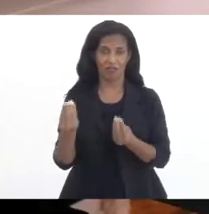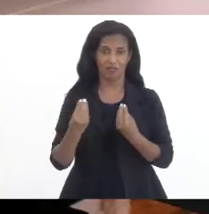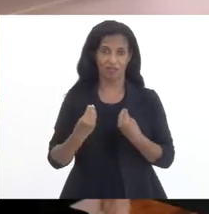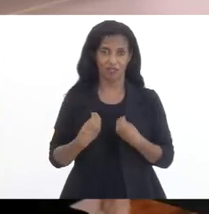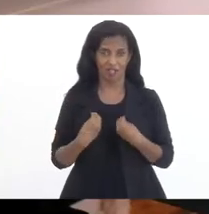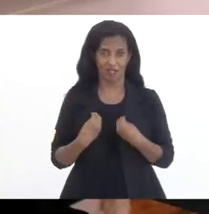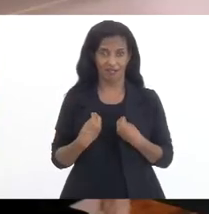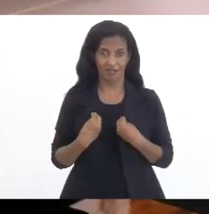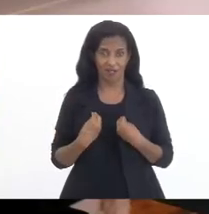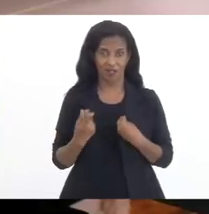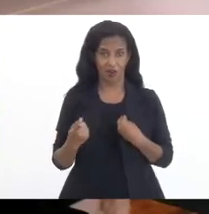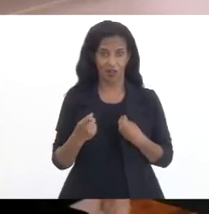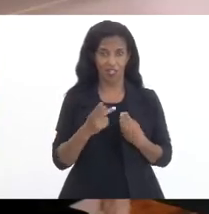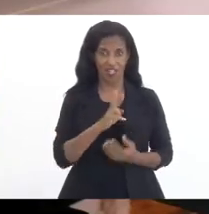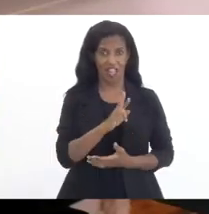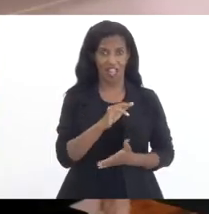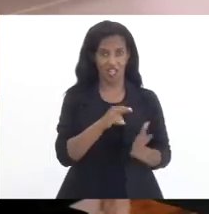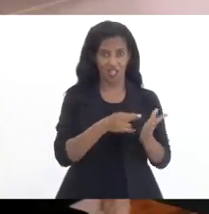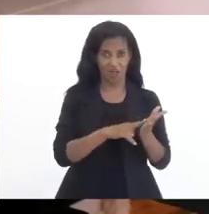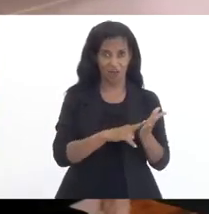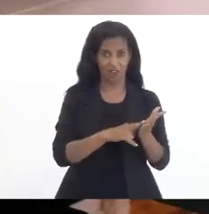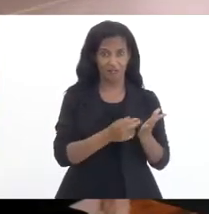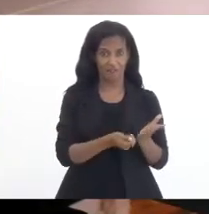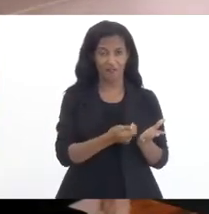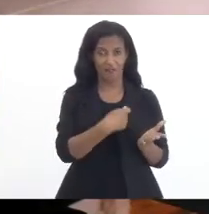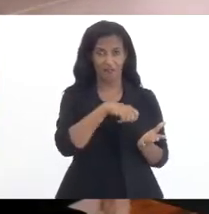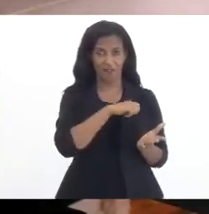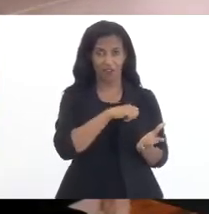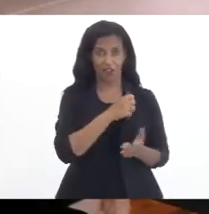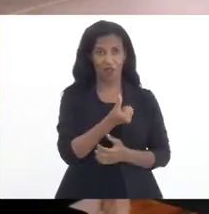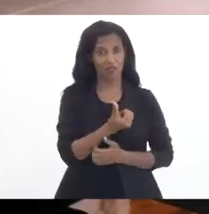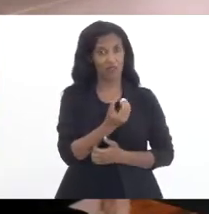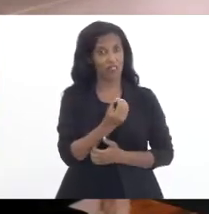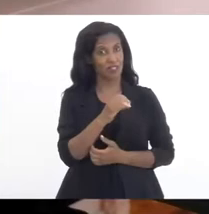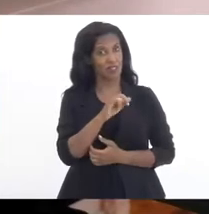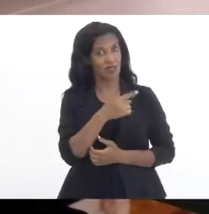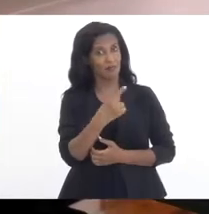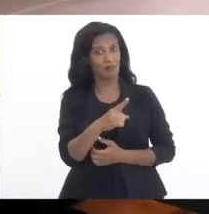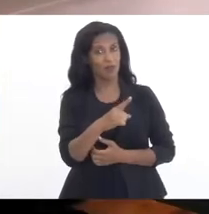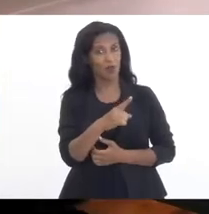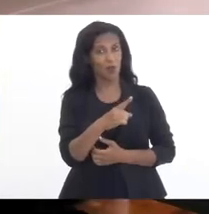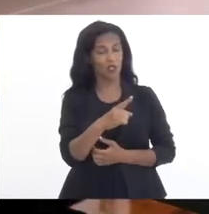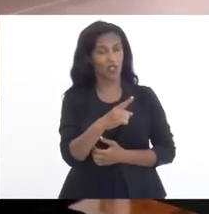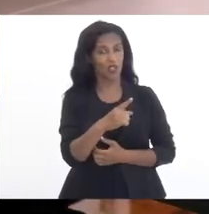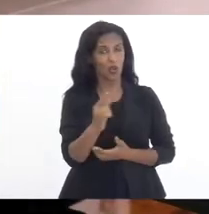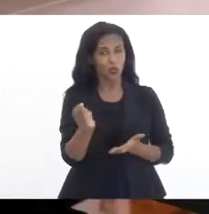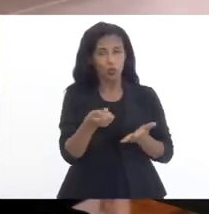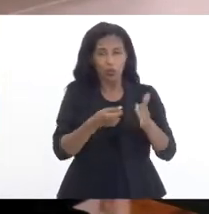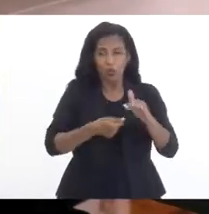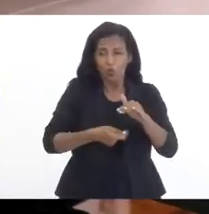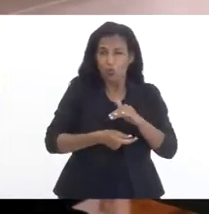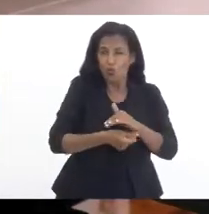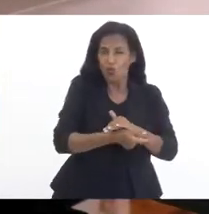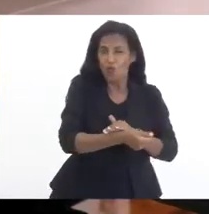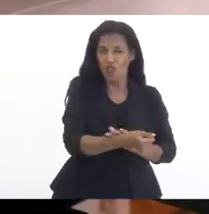esse regime de recuperação fiscal, 60 milhões, nós precisamos todo o nosso investimento não é em parede,